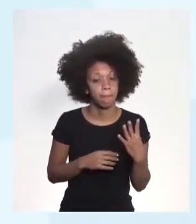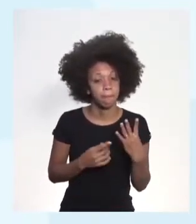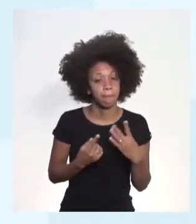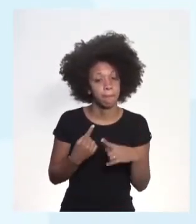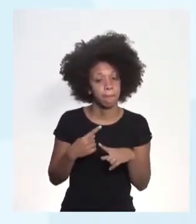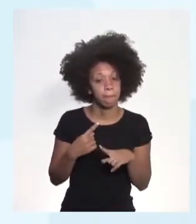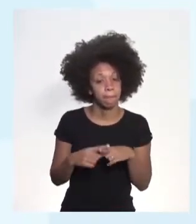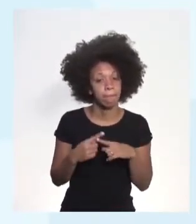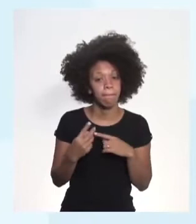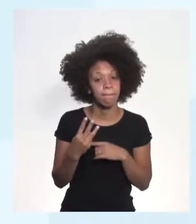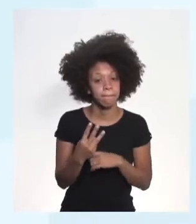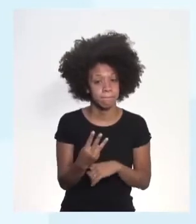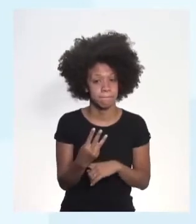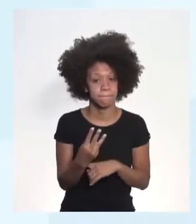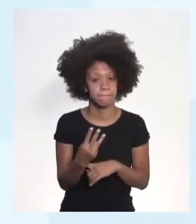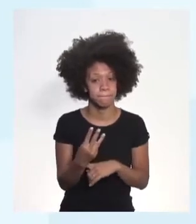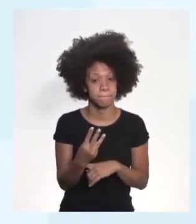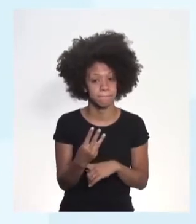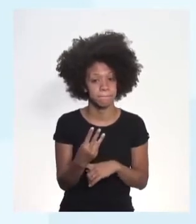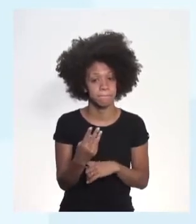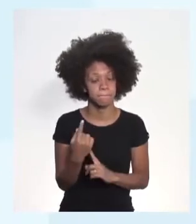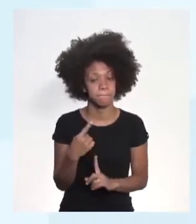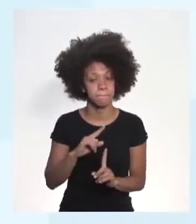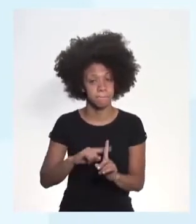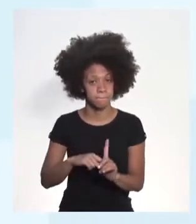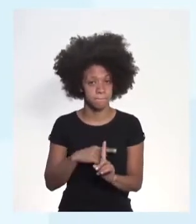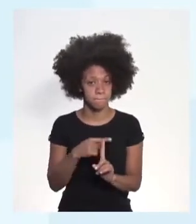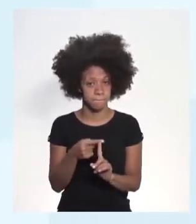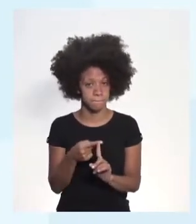vezes 3 mais